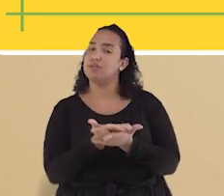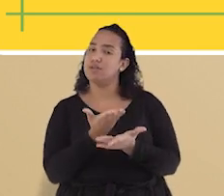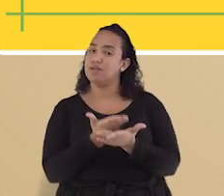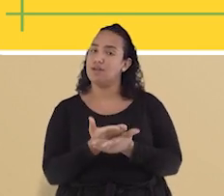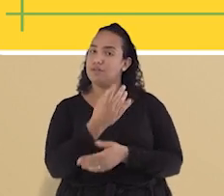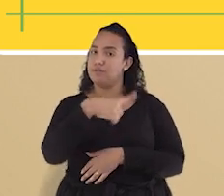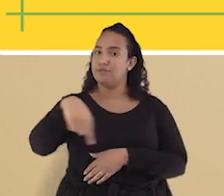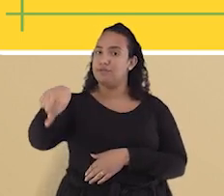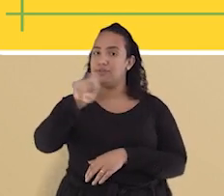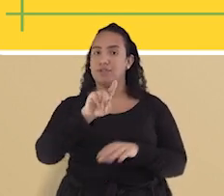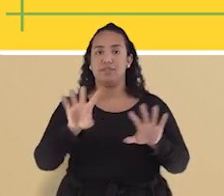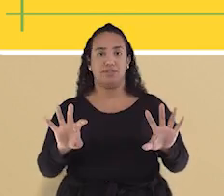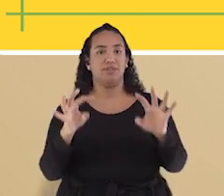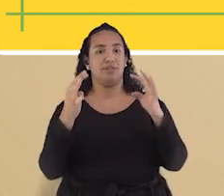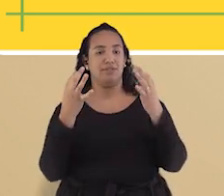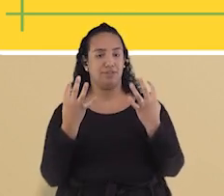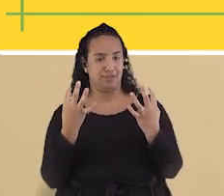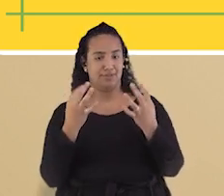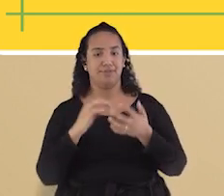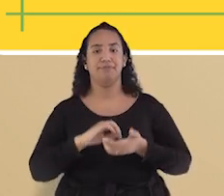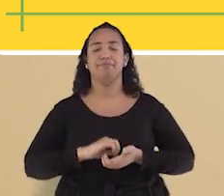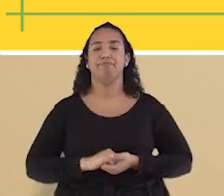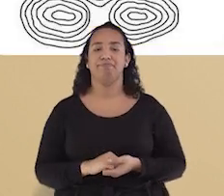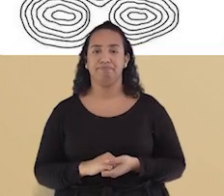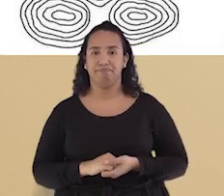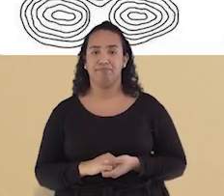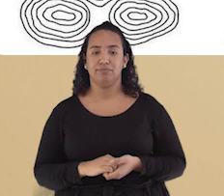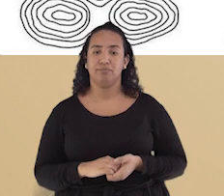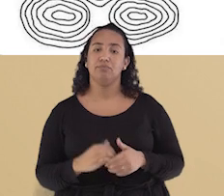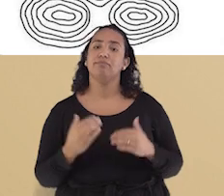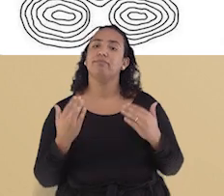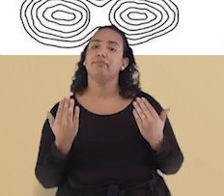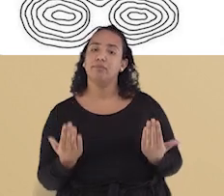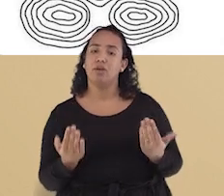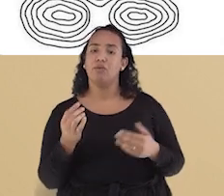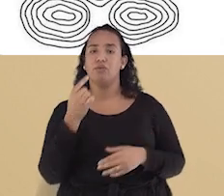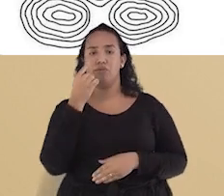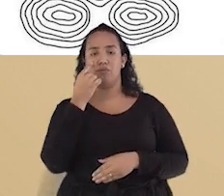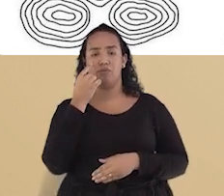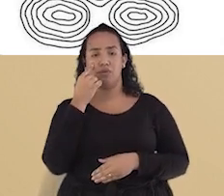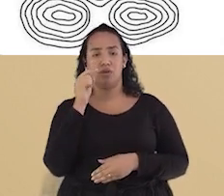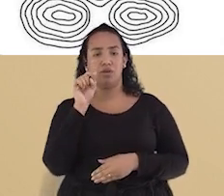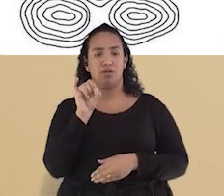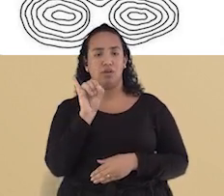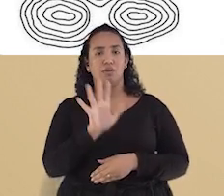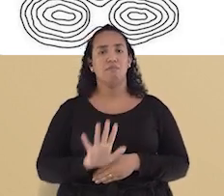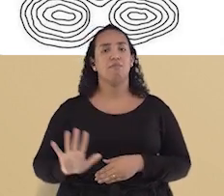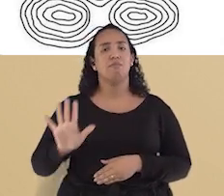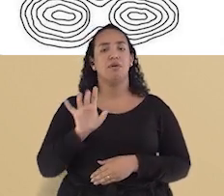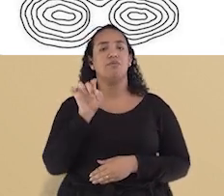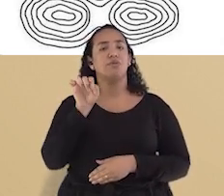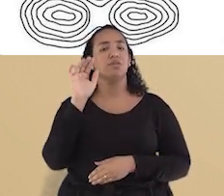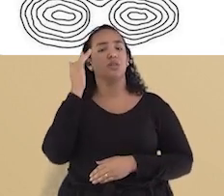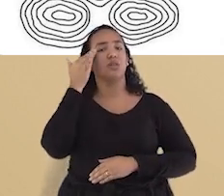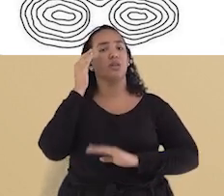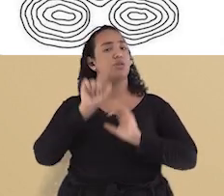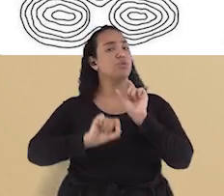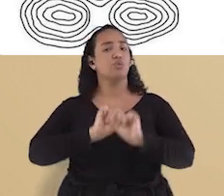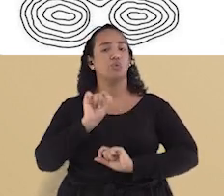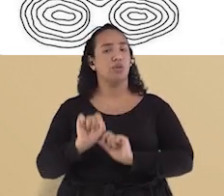todas as aulas que você assistir aqui com a gente. O que você entende quando observa essa